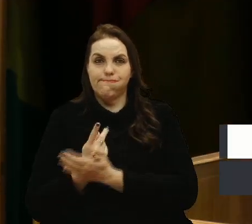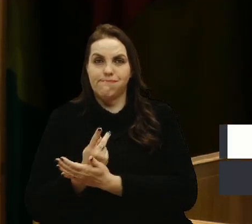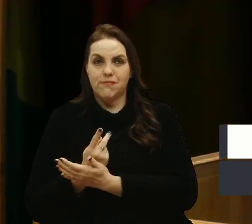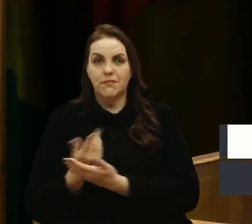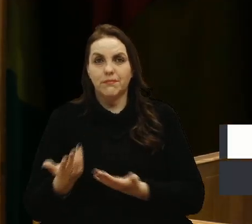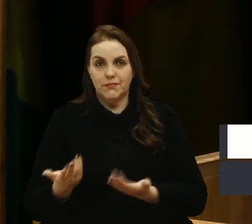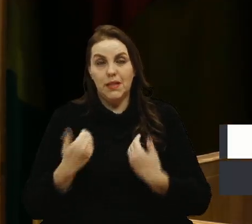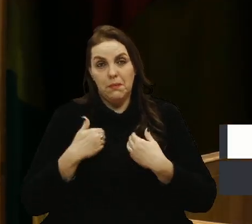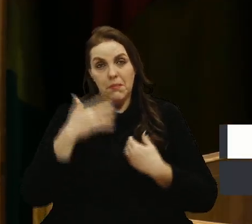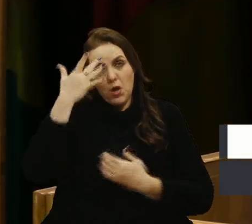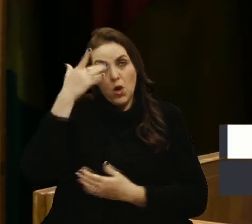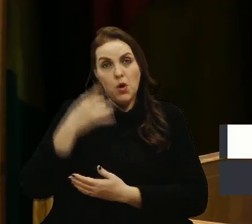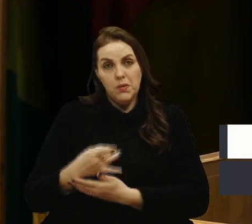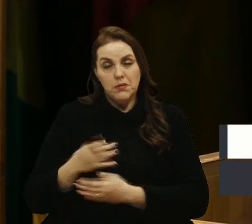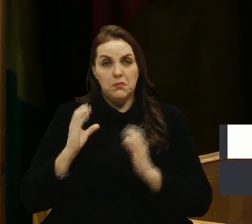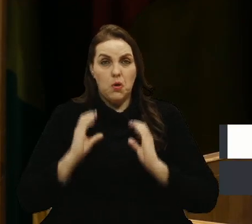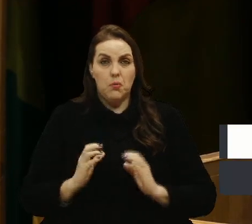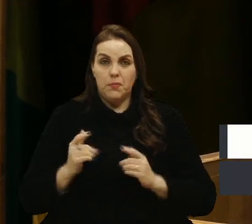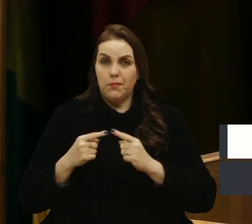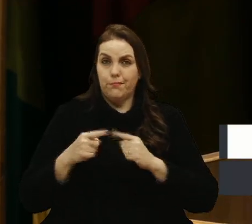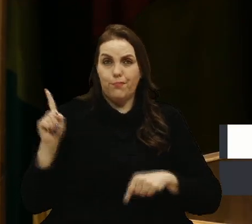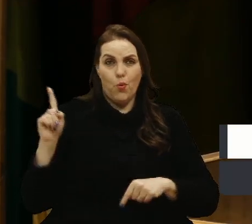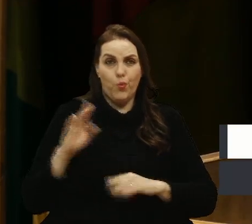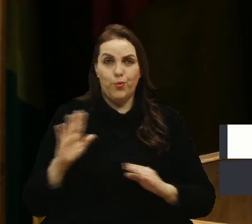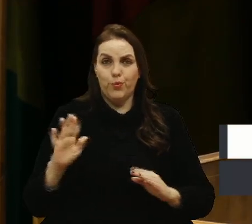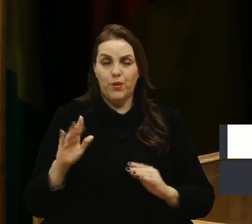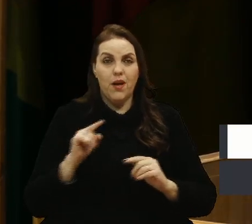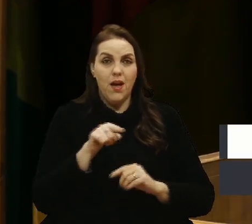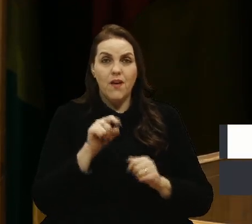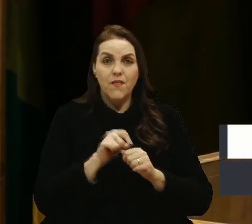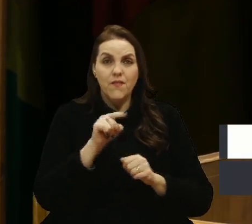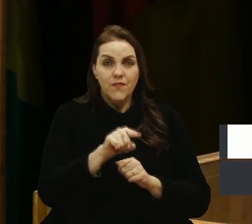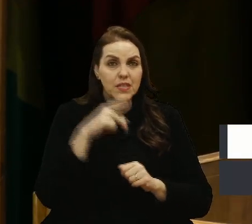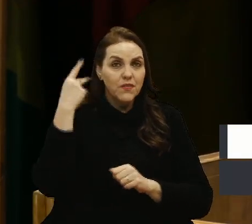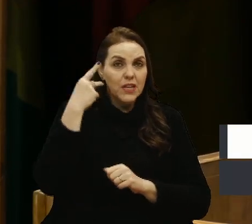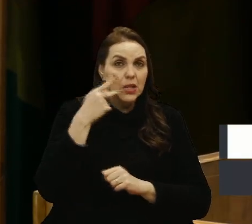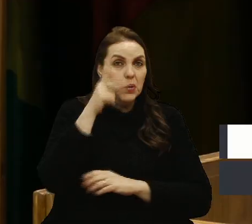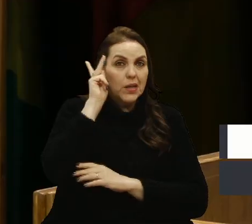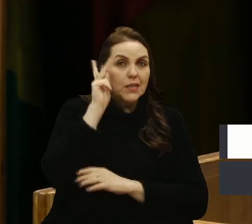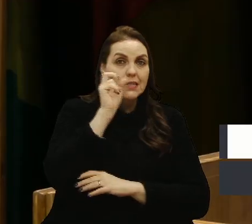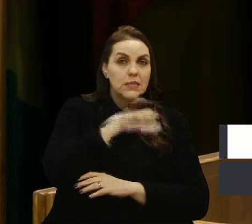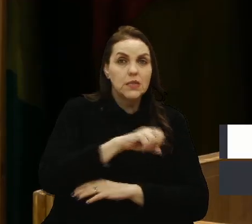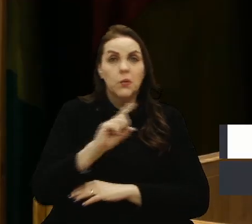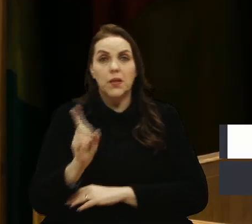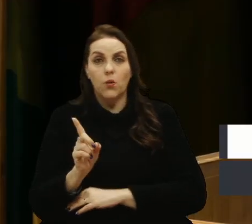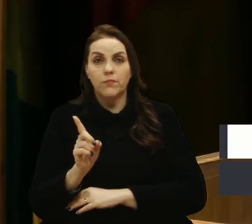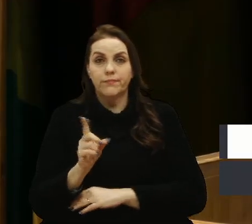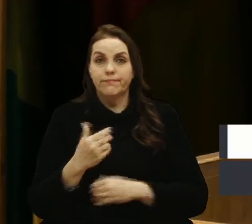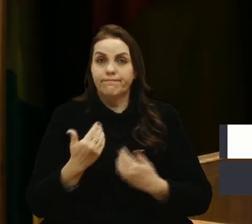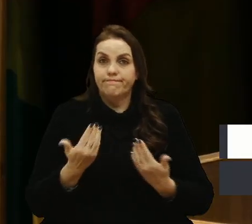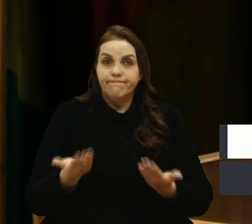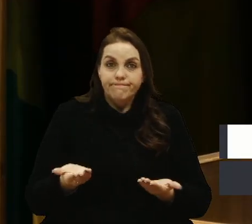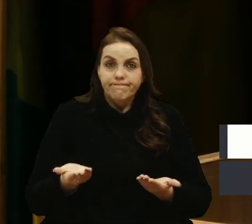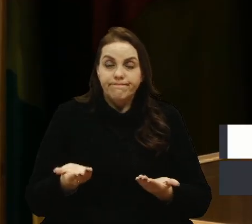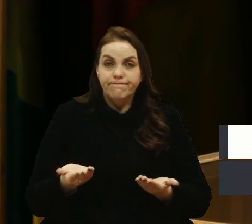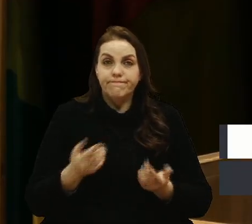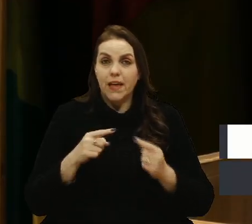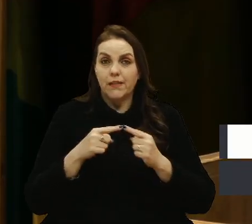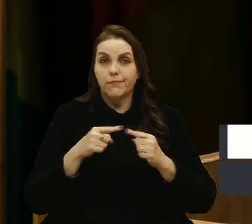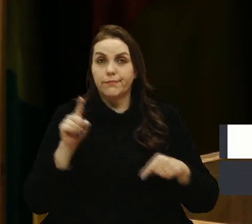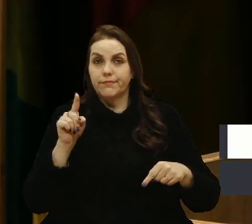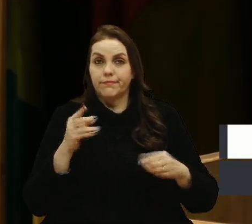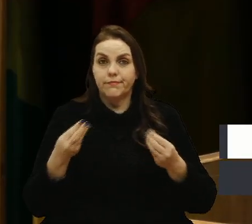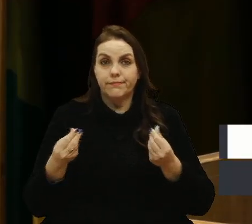Efetivamente, na minha compreensão, ela é indecorosa. Ela foi cometida pelo vereador Iago ou não foi cometida pelo vereador Iago? Essa é a